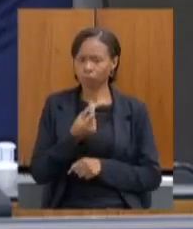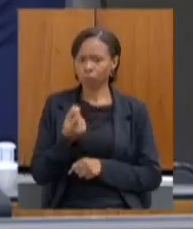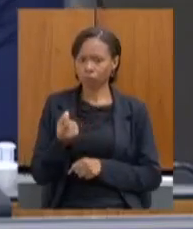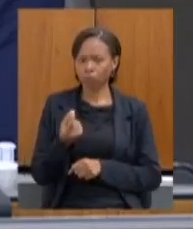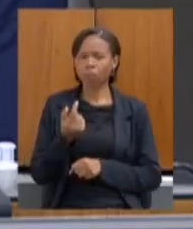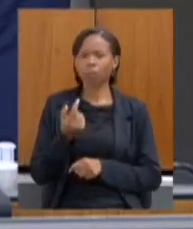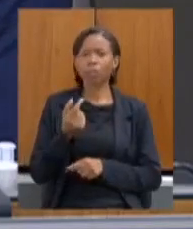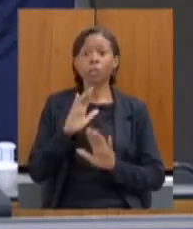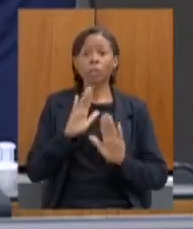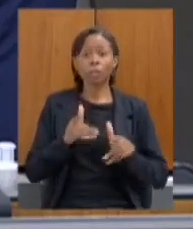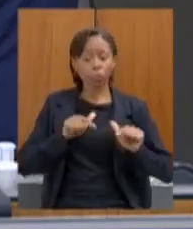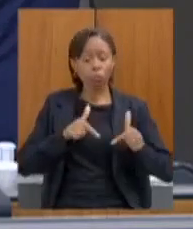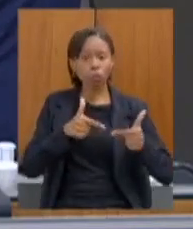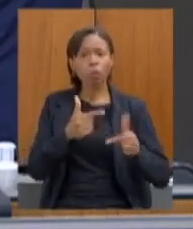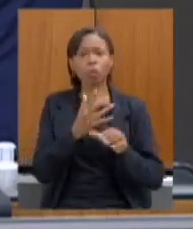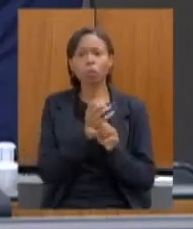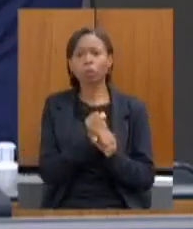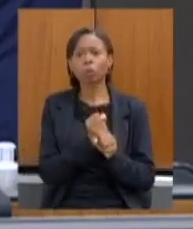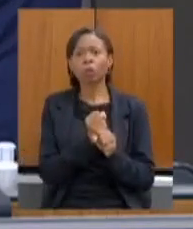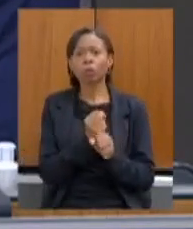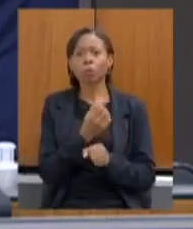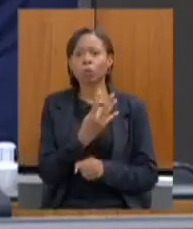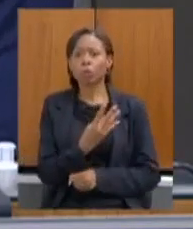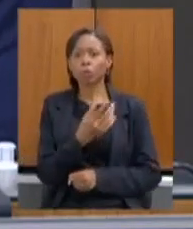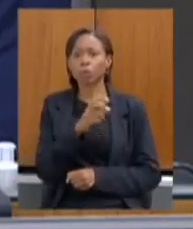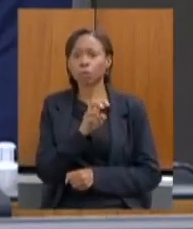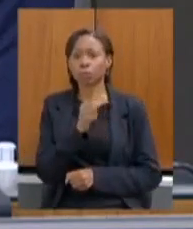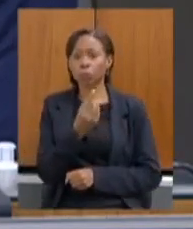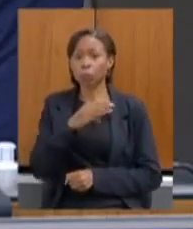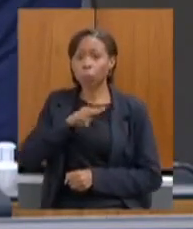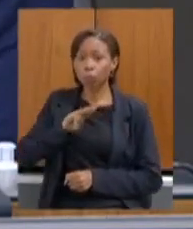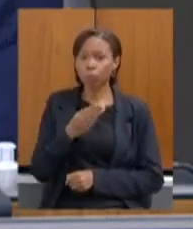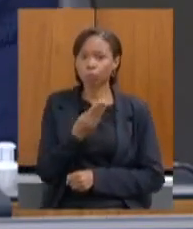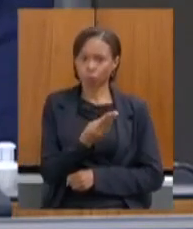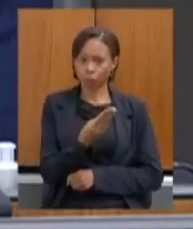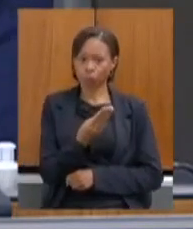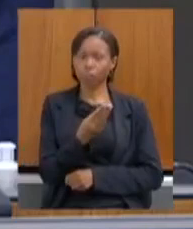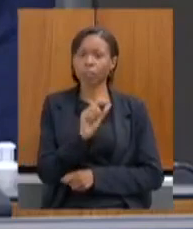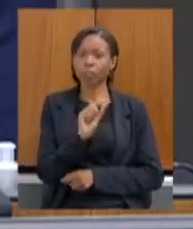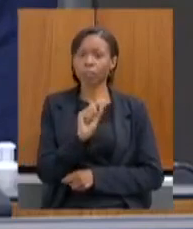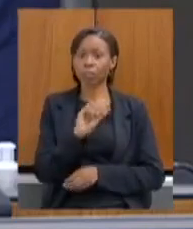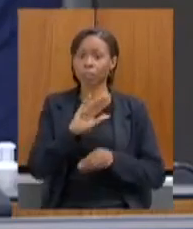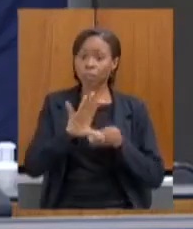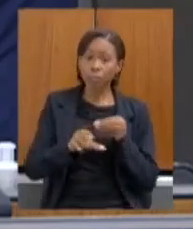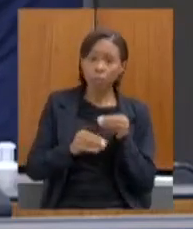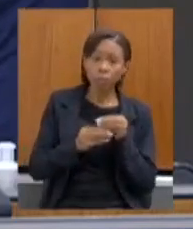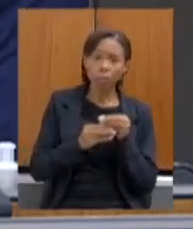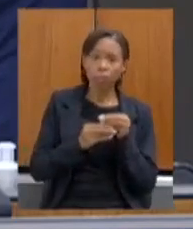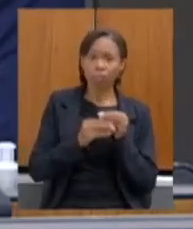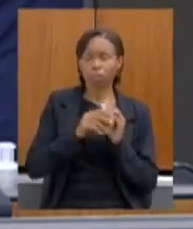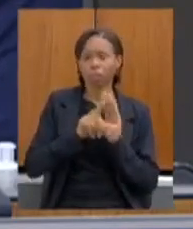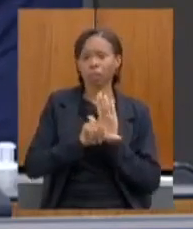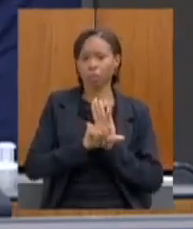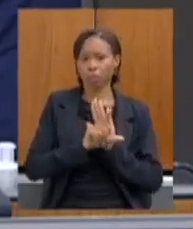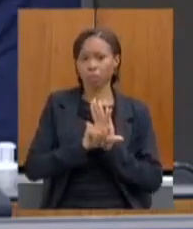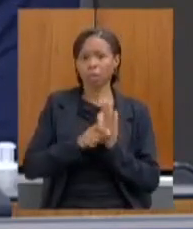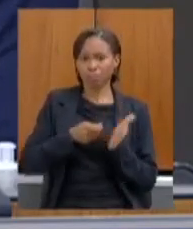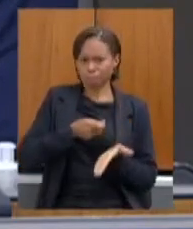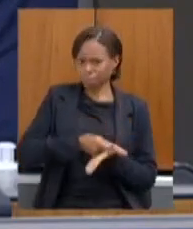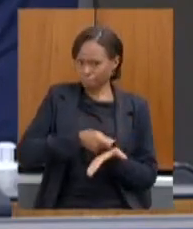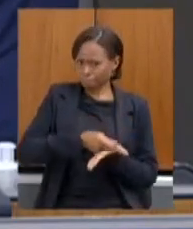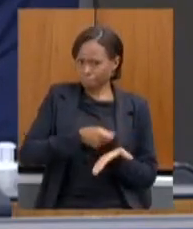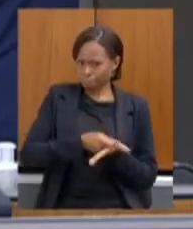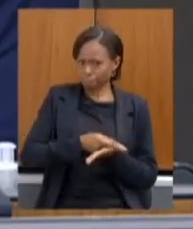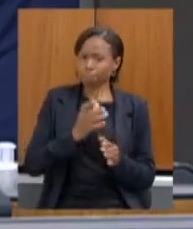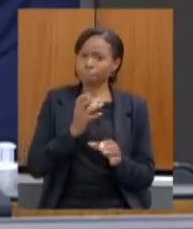agora, 451 milhões de reais em emendas parlamentares impositivas. Isso significa